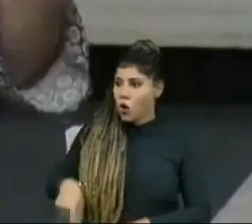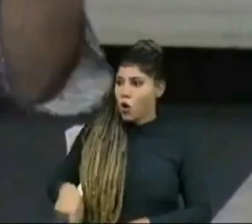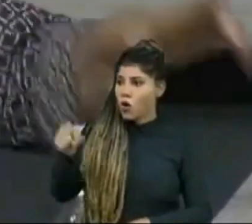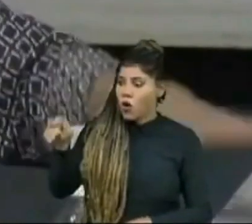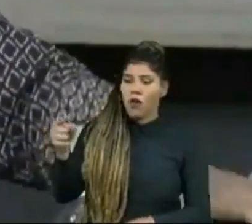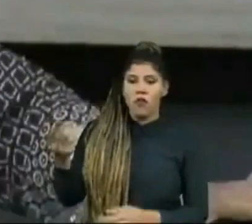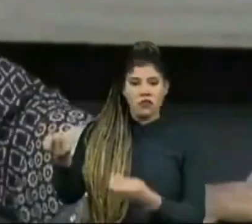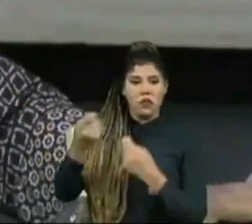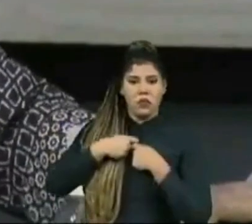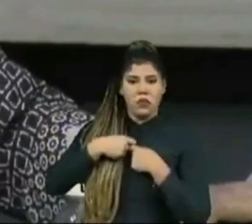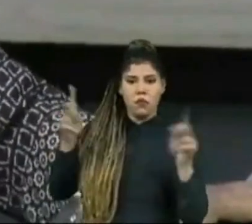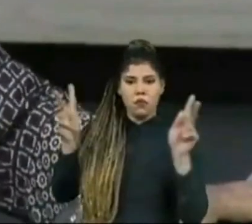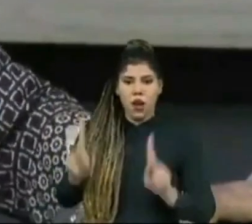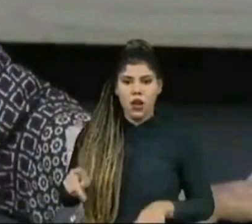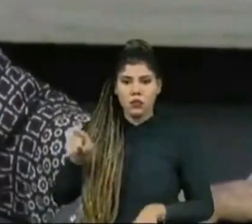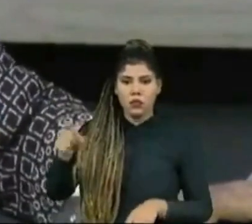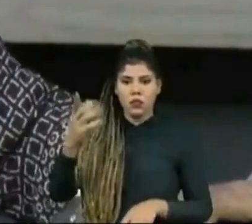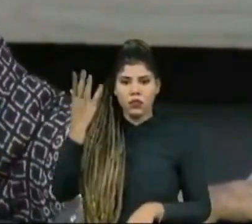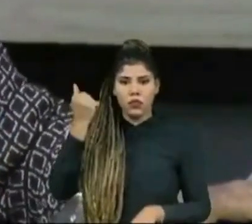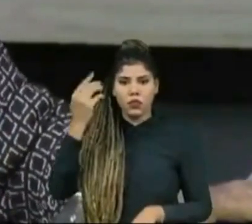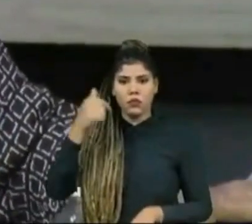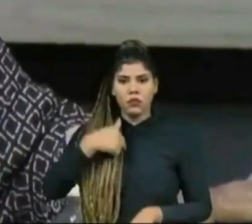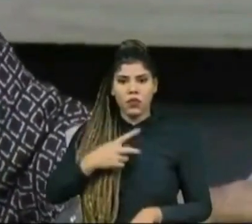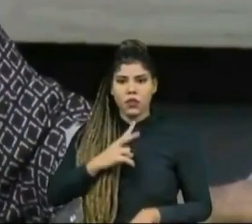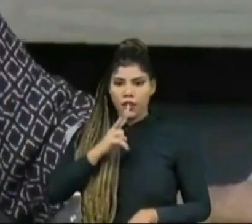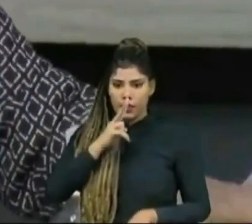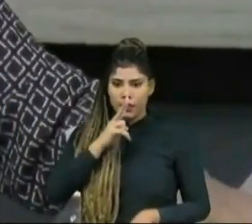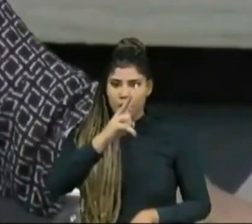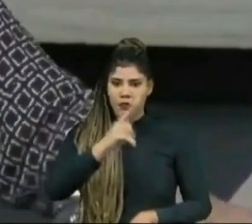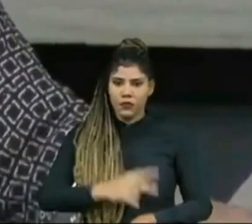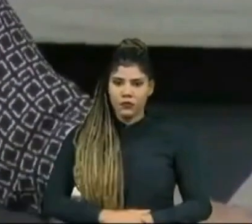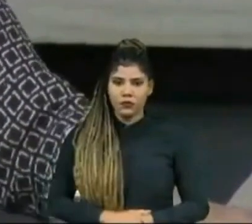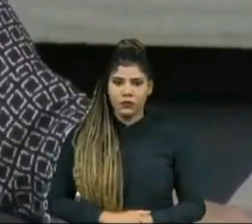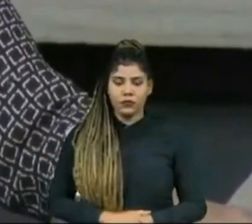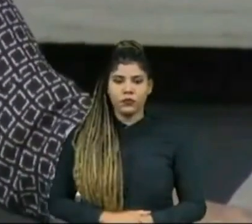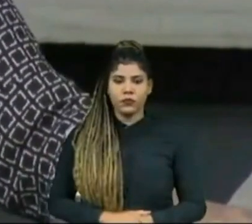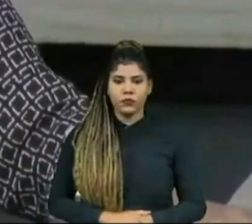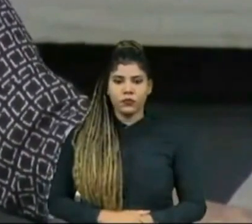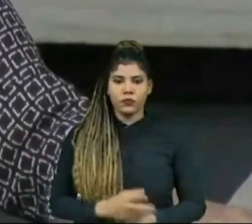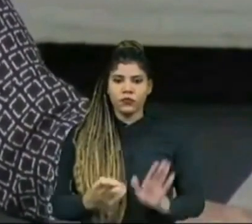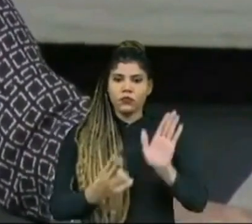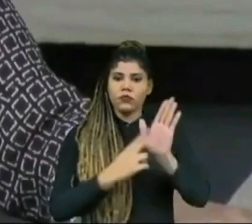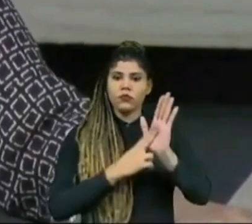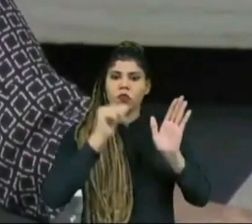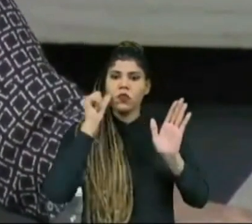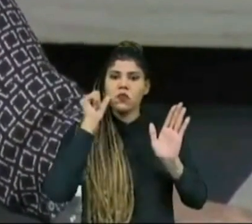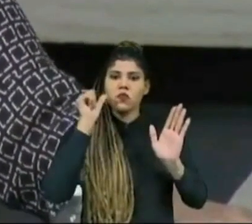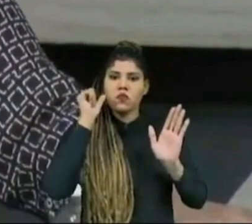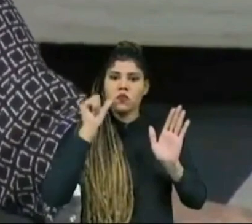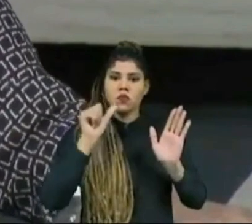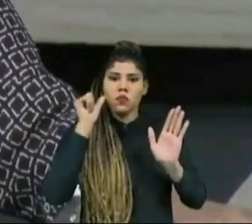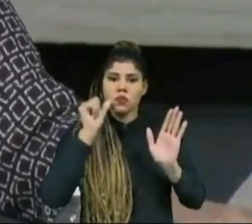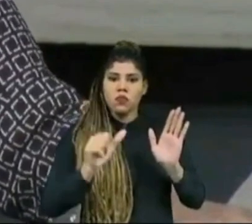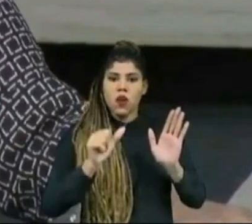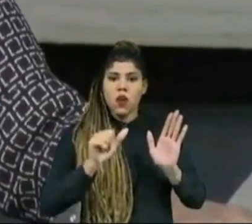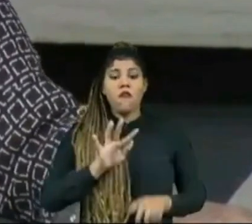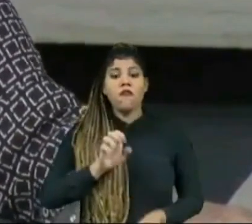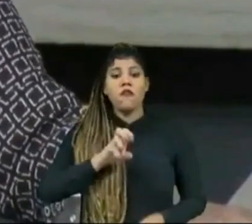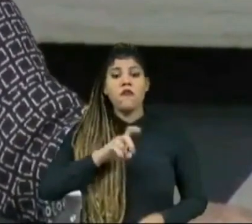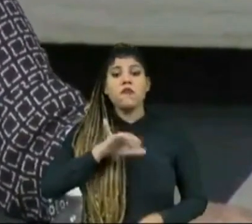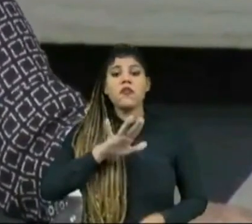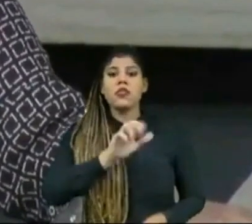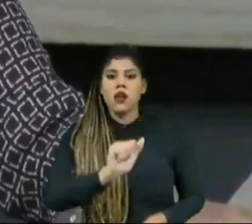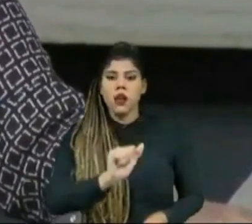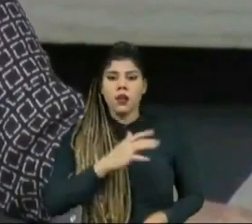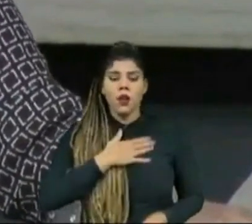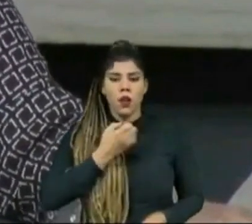Excelência sabe que eu sou uma mulher invocada. Eu sou uma mulher feminina, feminista nunca. Mas eu